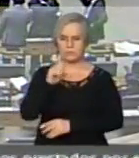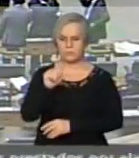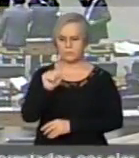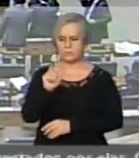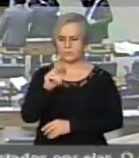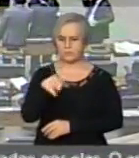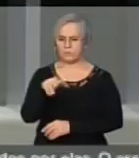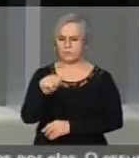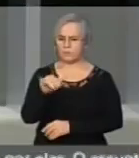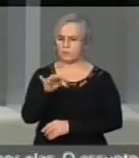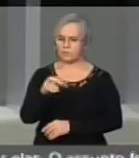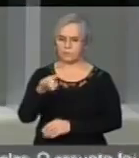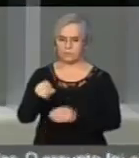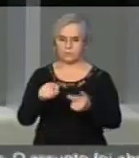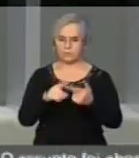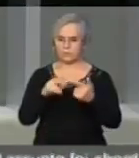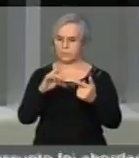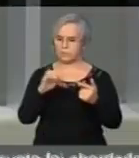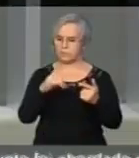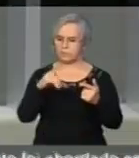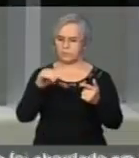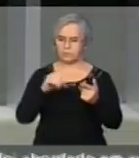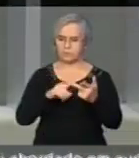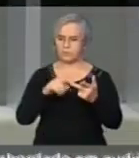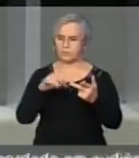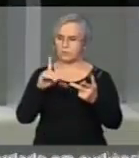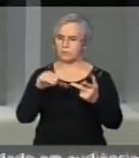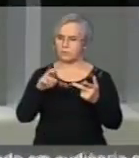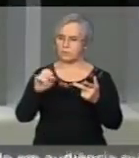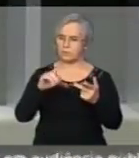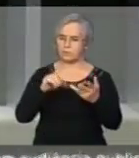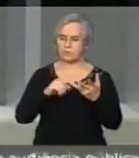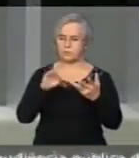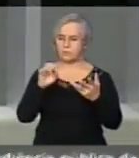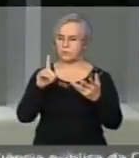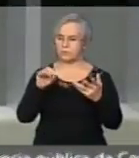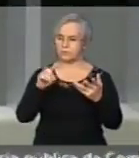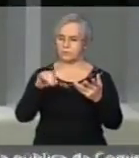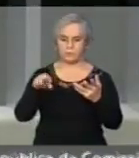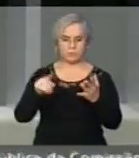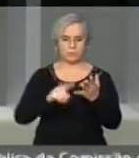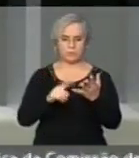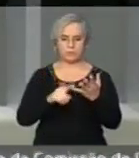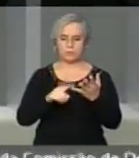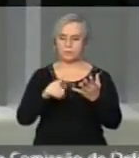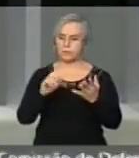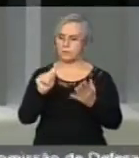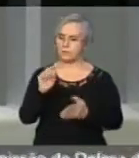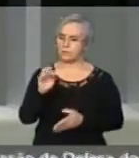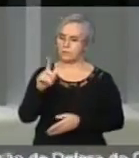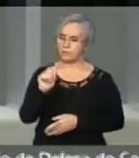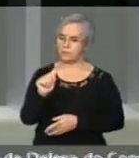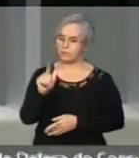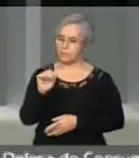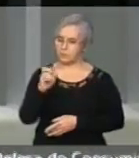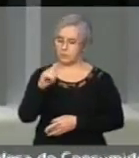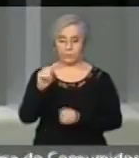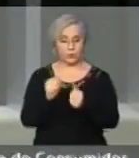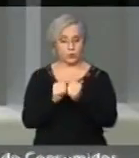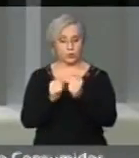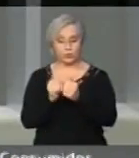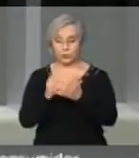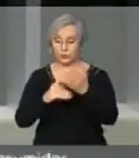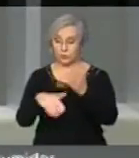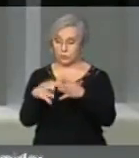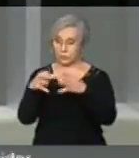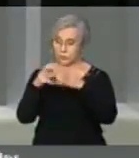Ricardo Trípoli, Daniel Coelho, Edmilson Rodrigues, Arnaldo Jordi, Atila Lira, que, junto com outros,